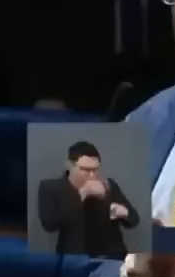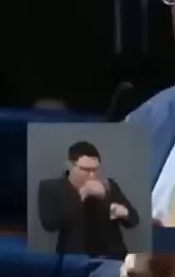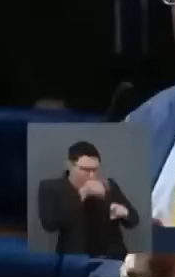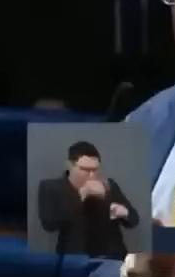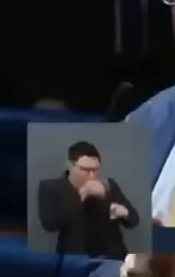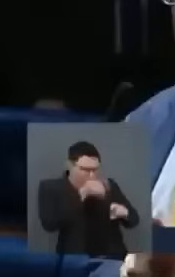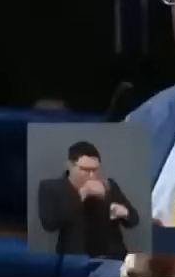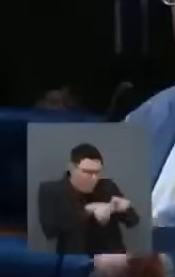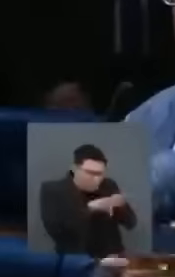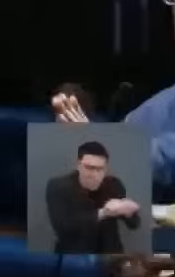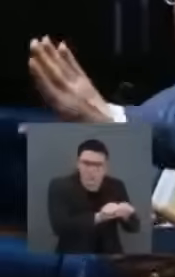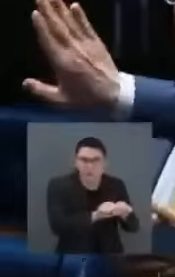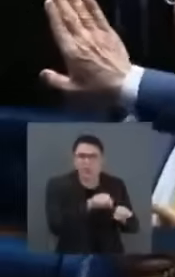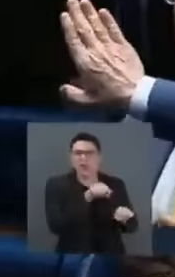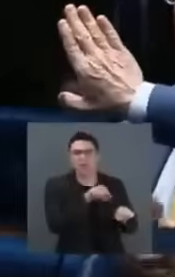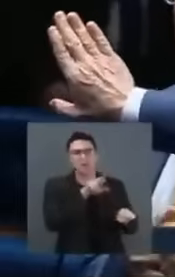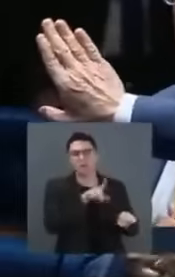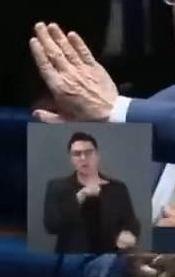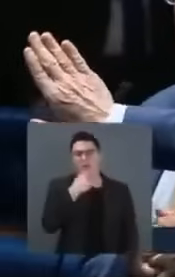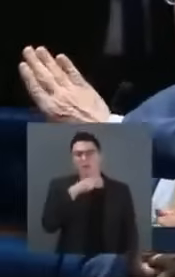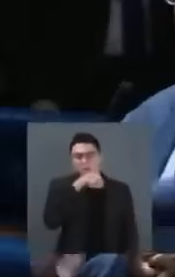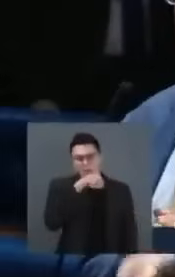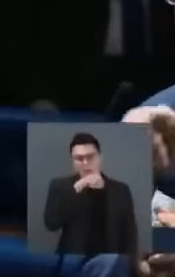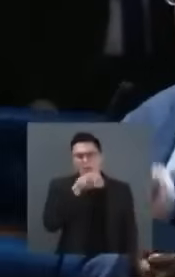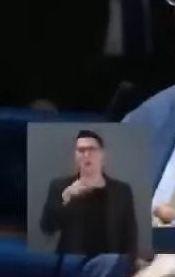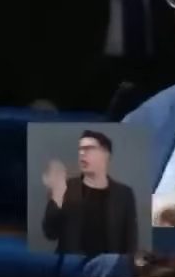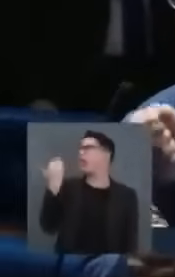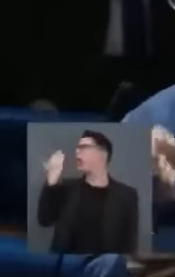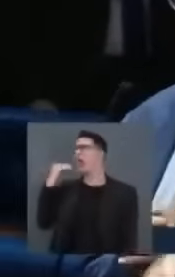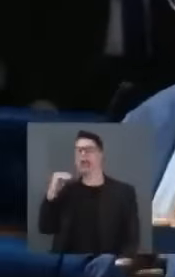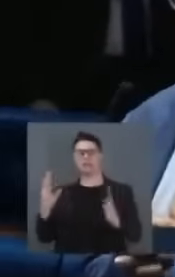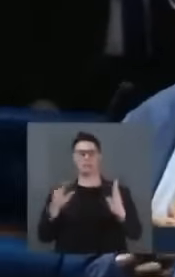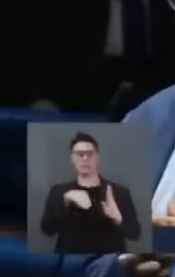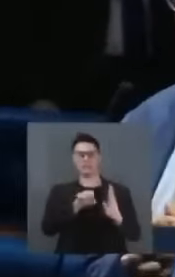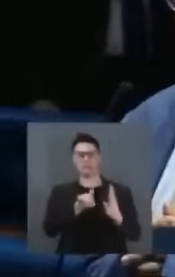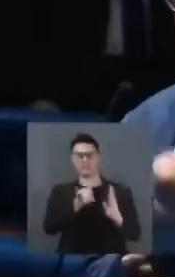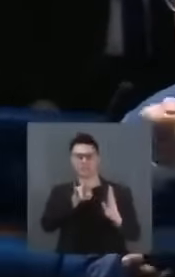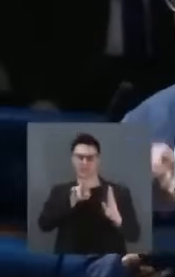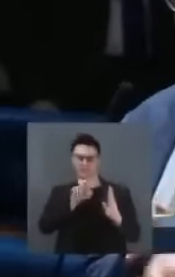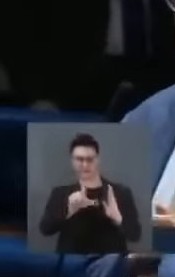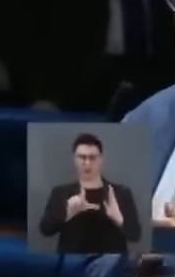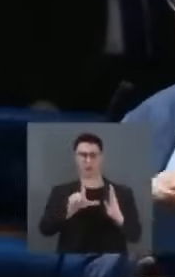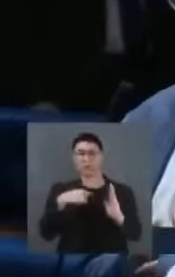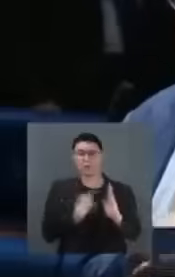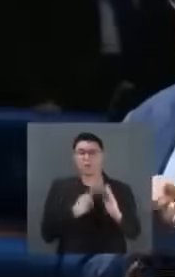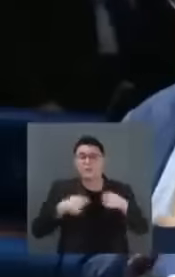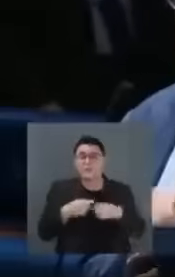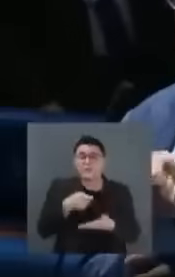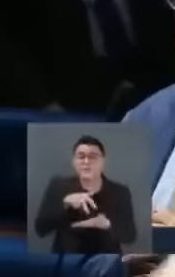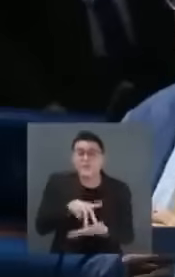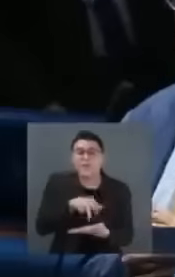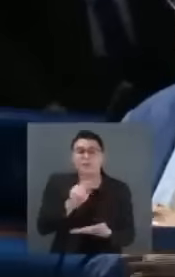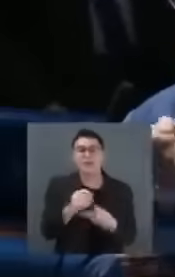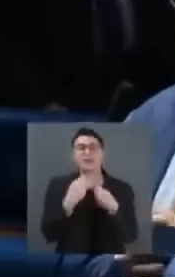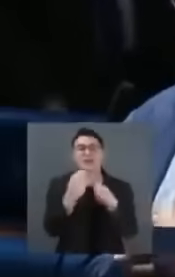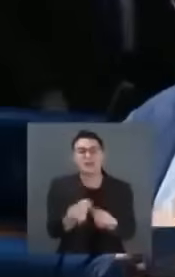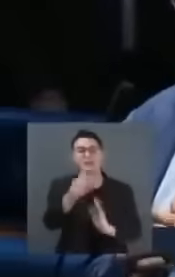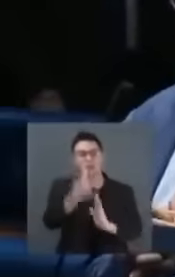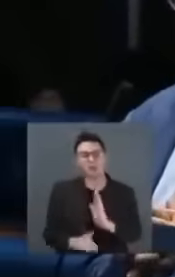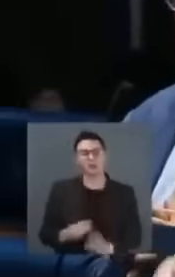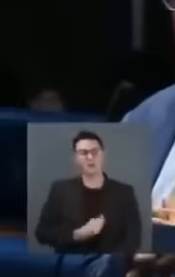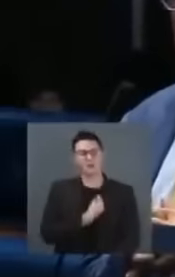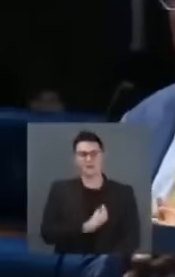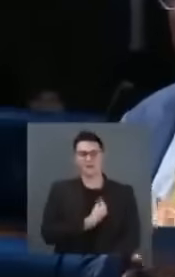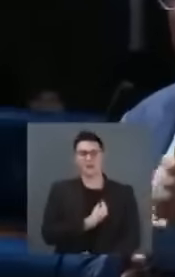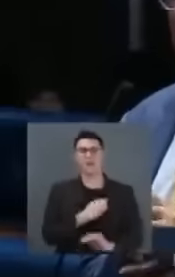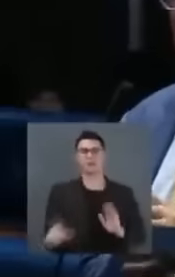pública vergonhosa. Vamos lá. Não estamos na época do período medieval. É necessário que nós tenhamos a firmeza de dar vida, vez e efetividade àquela